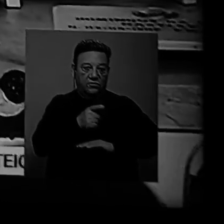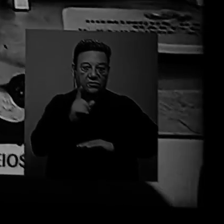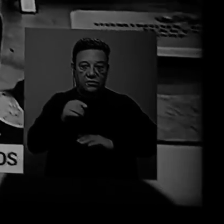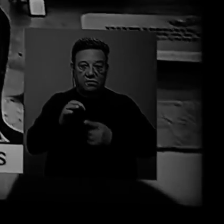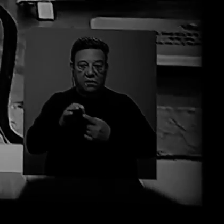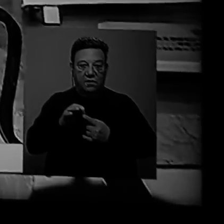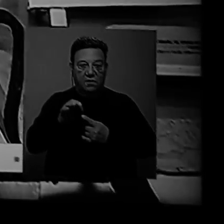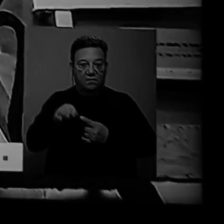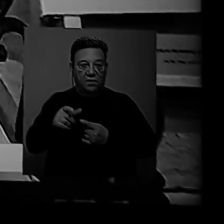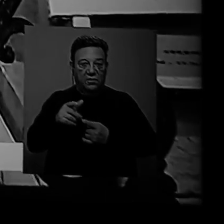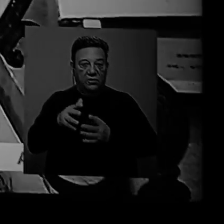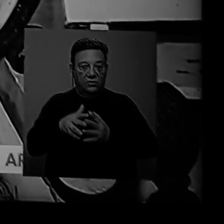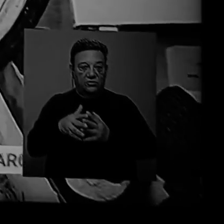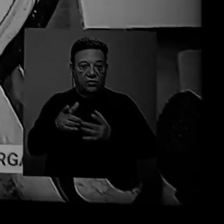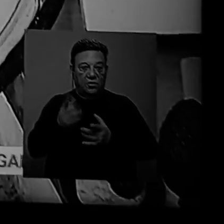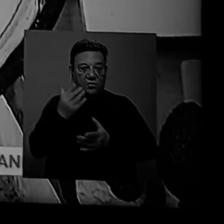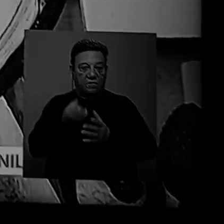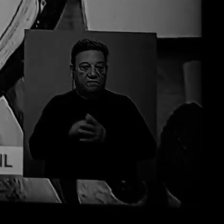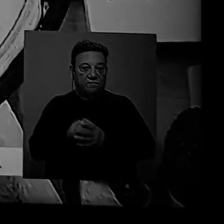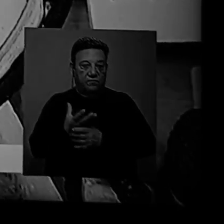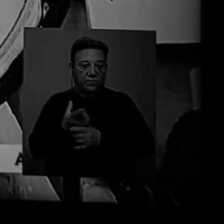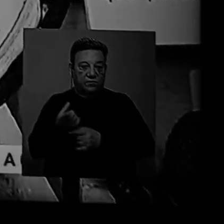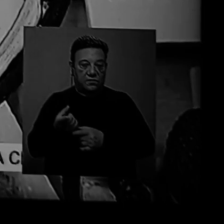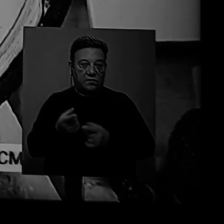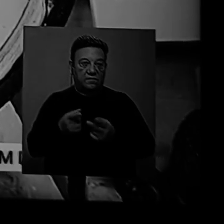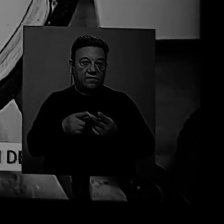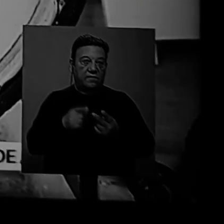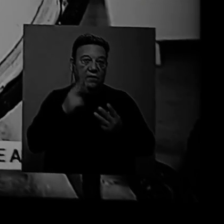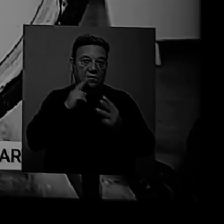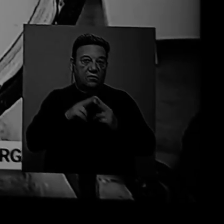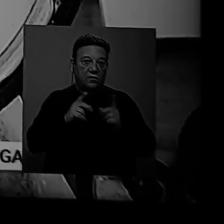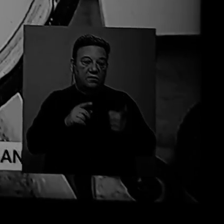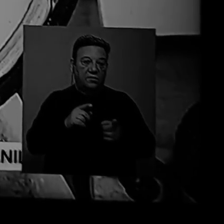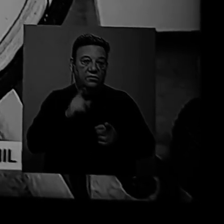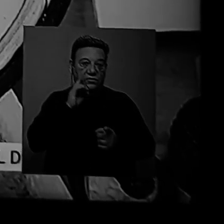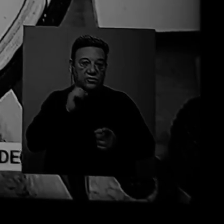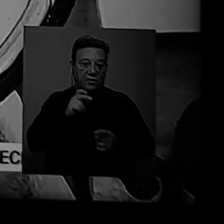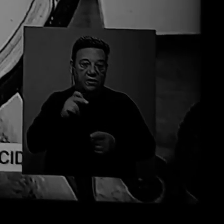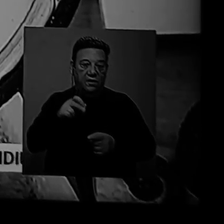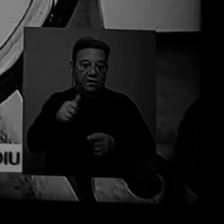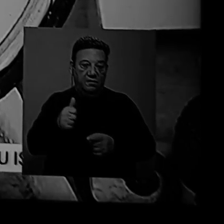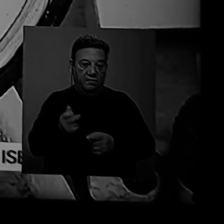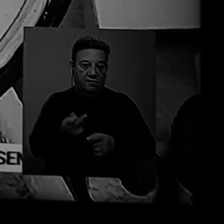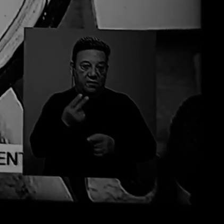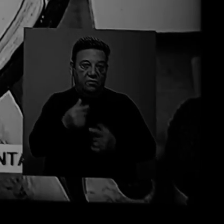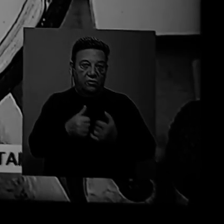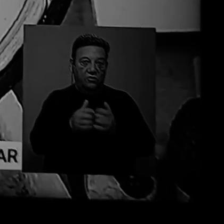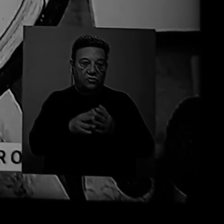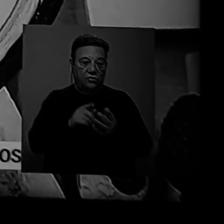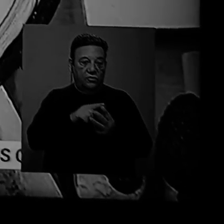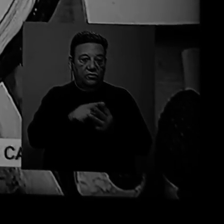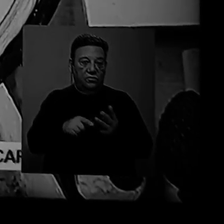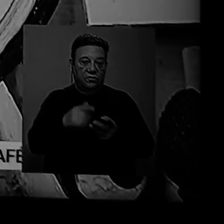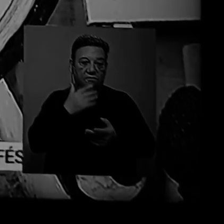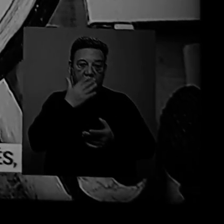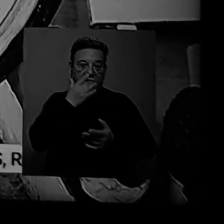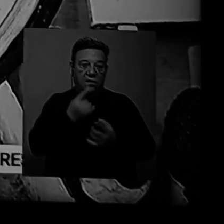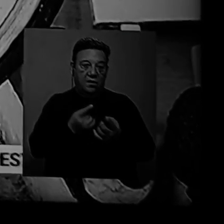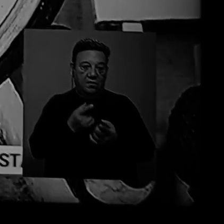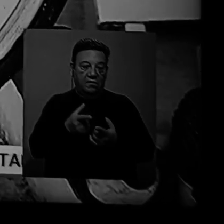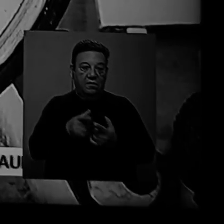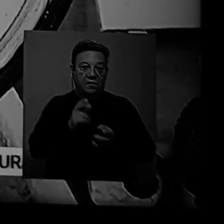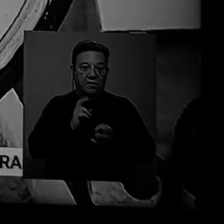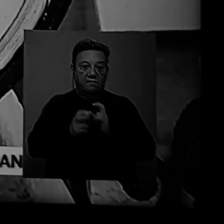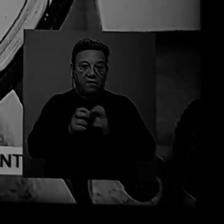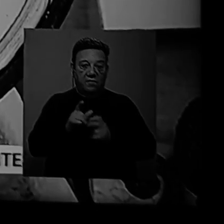estruturante da fundação, e encontramos também o Sr. Abreu, todos aqui, de alguma forma. A